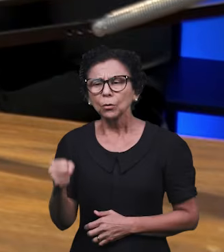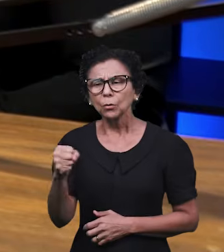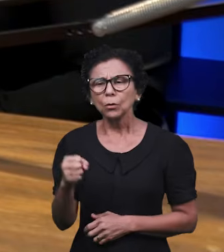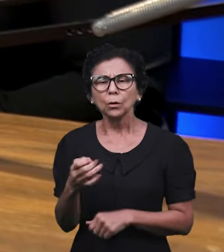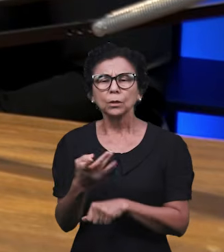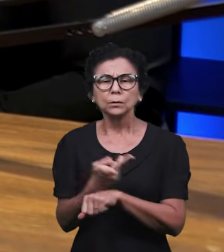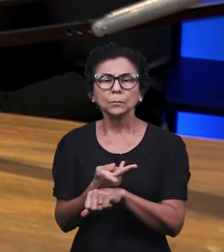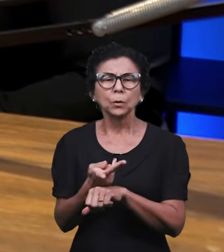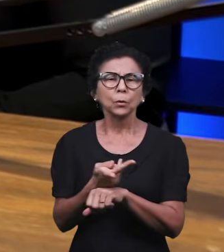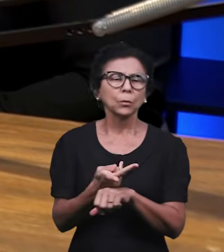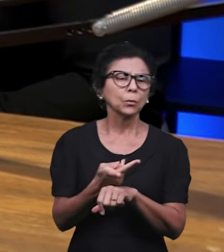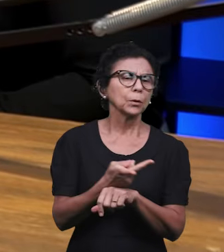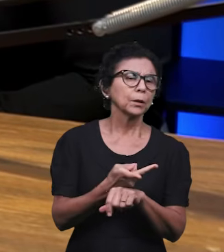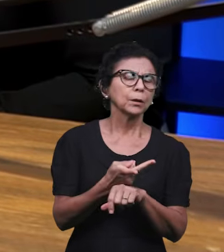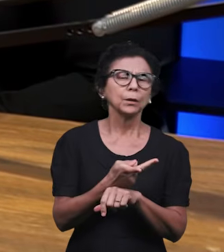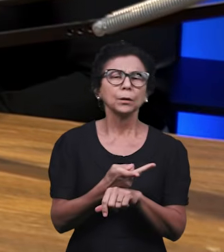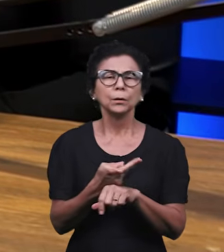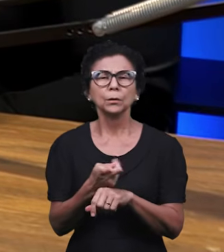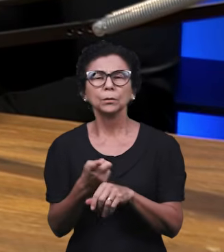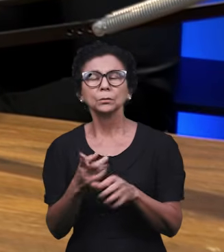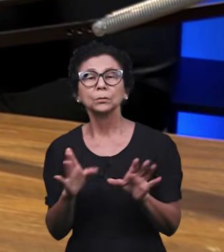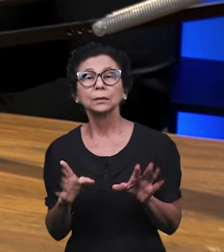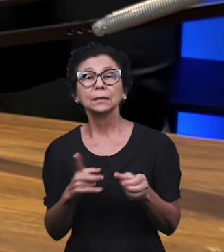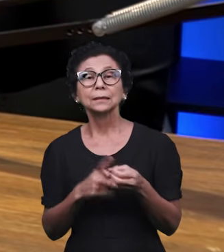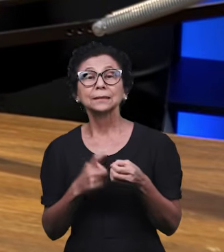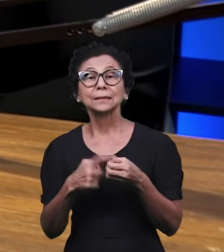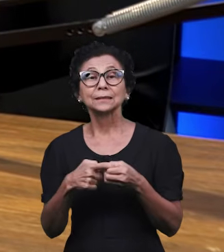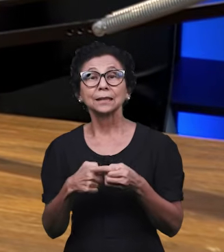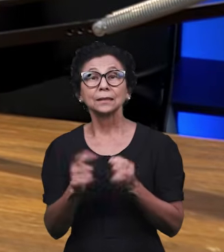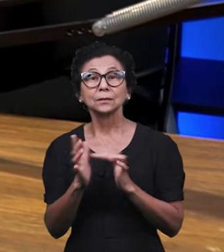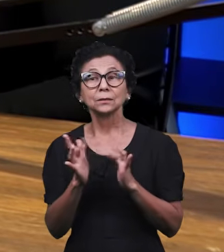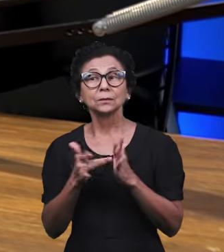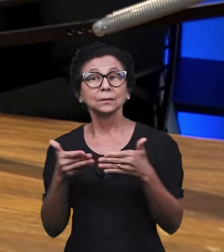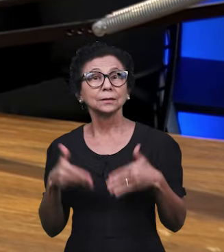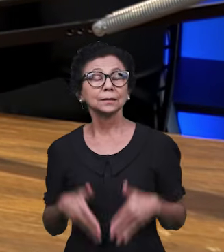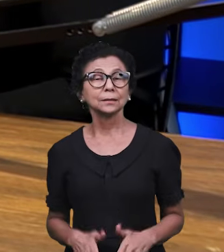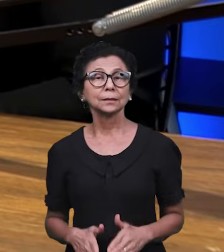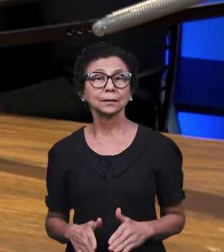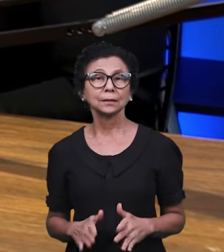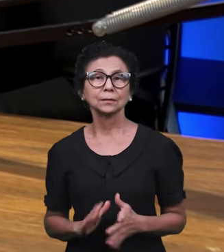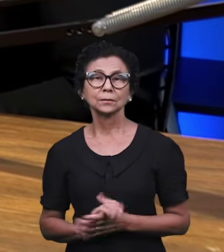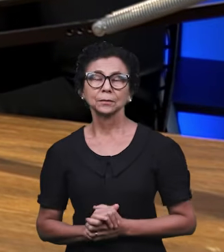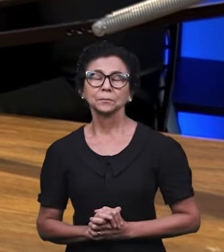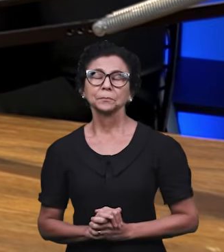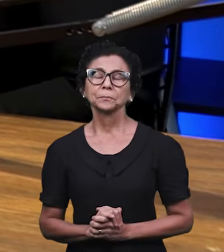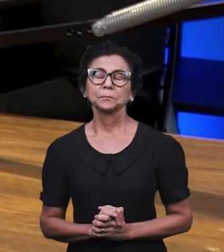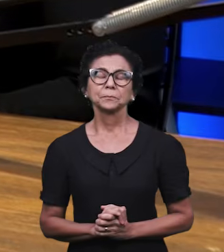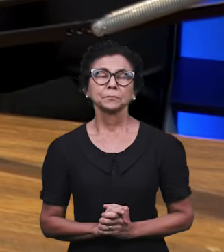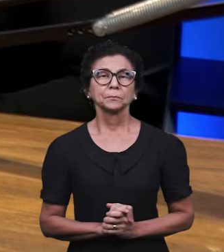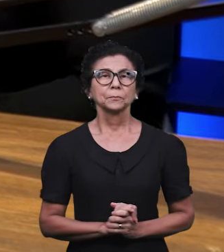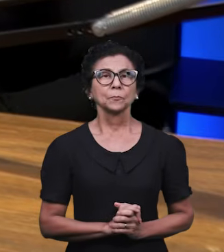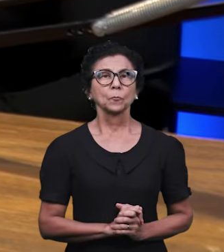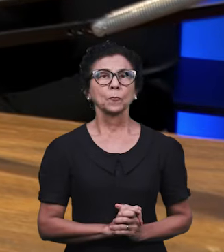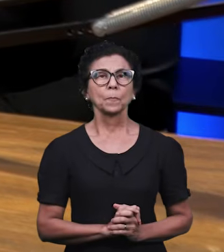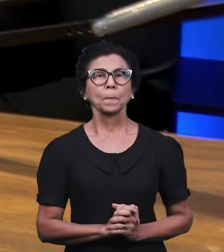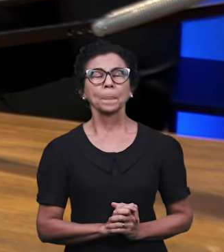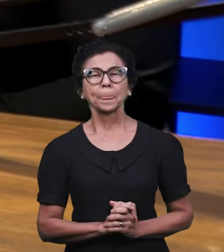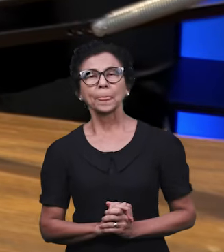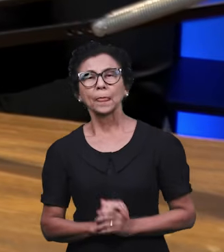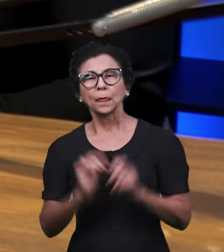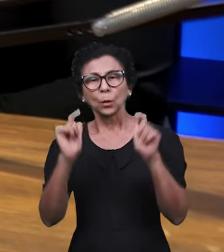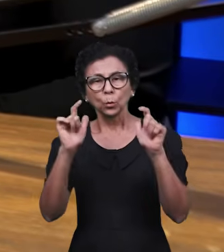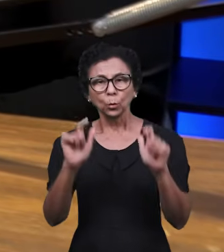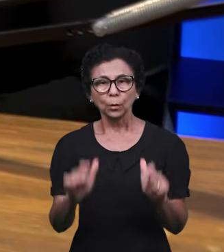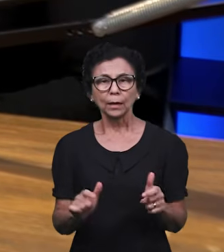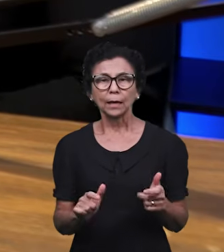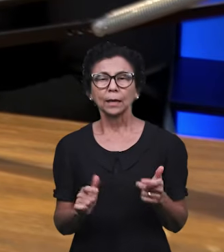eles sabiam qual era a cidade onde Jesus iria nascer. Então, tudo estava profetizado, né? A forma como Jesus nasceu, o local